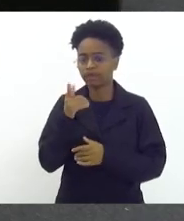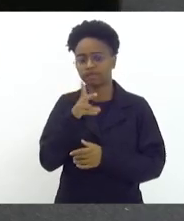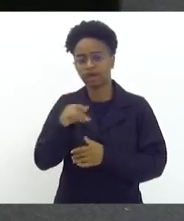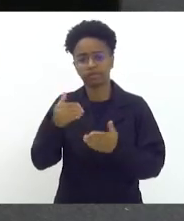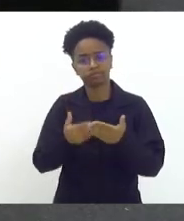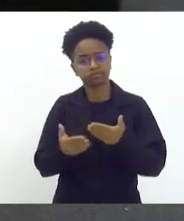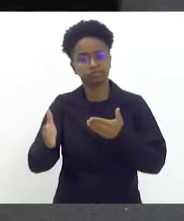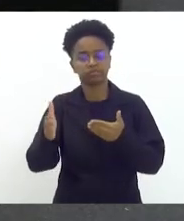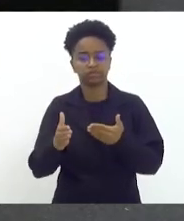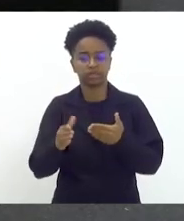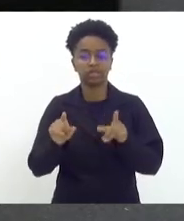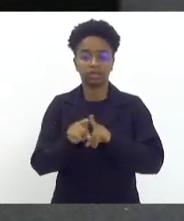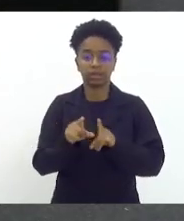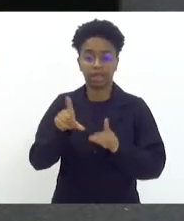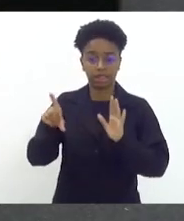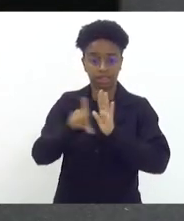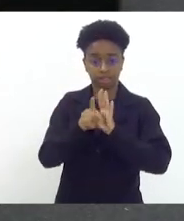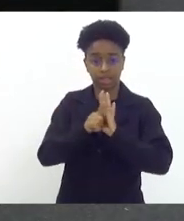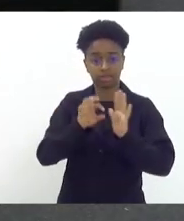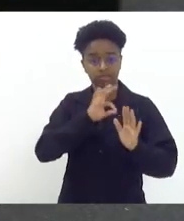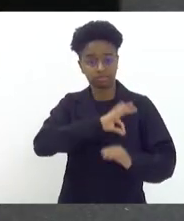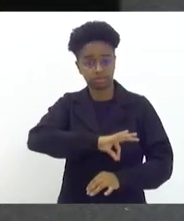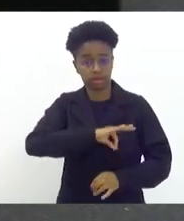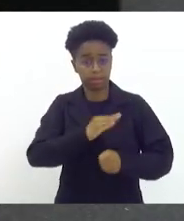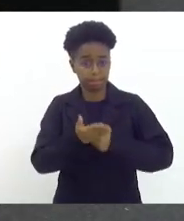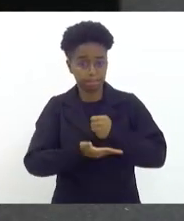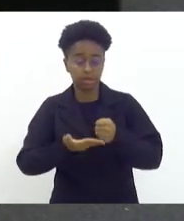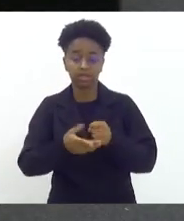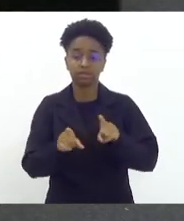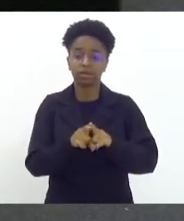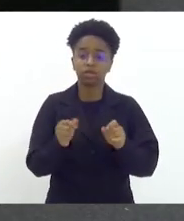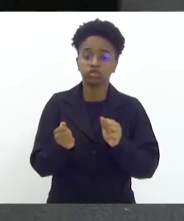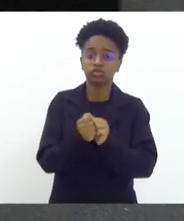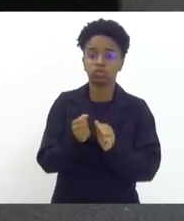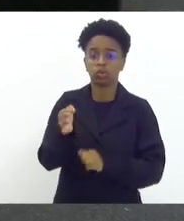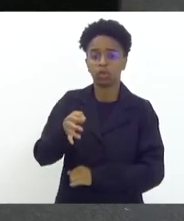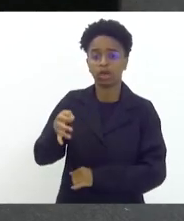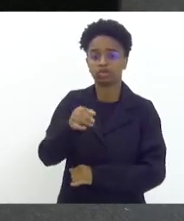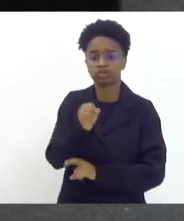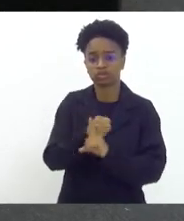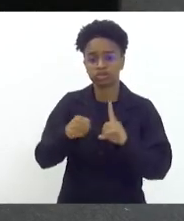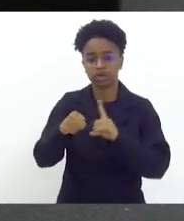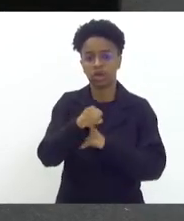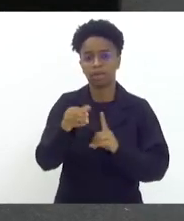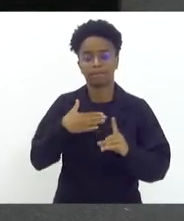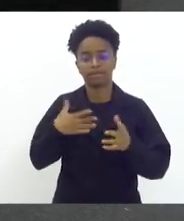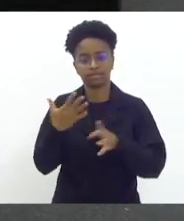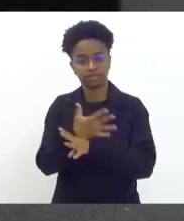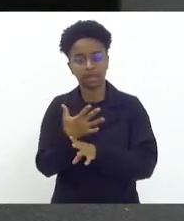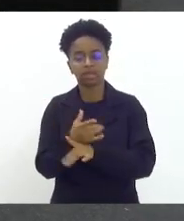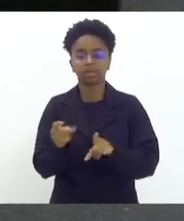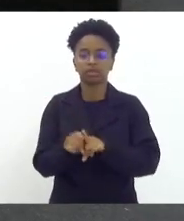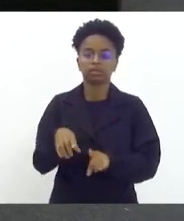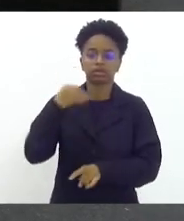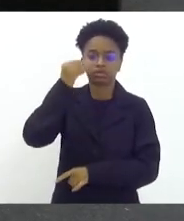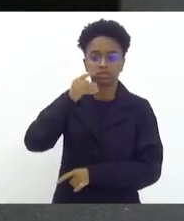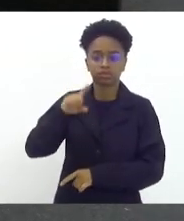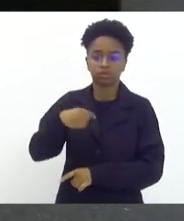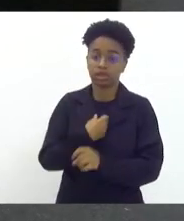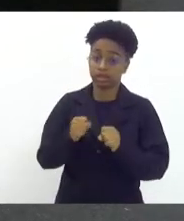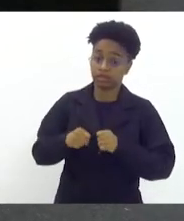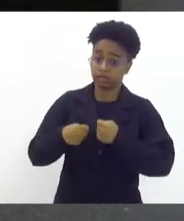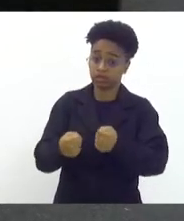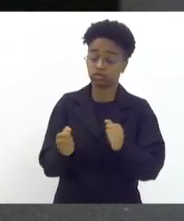a lei da renda básica que eu tô batalhando para junto de uma moeda social sair do papel na minha cidade com experiências que a gente vai defender junto